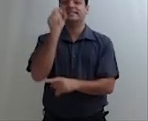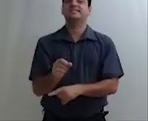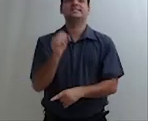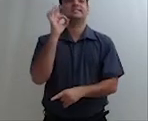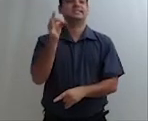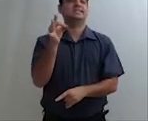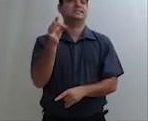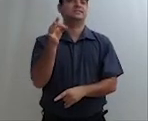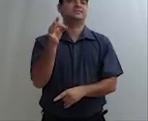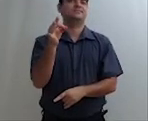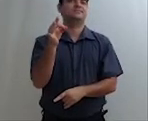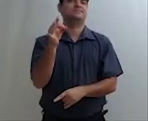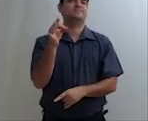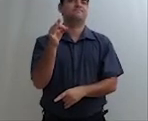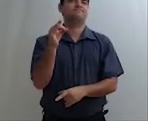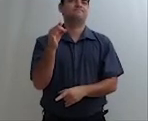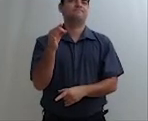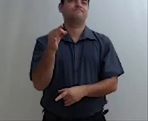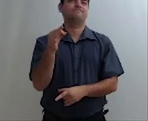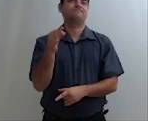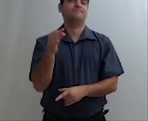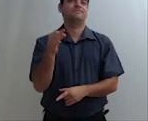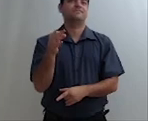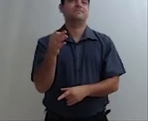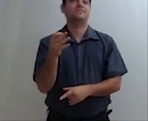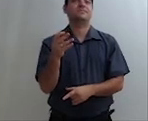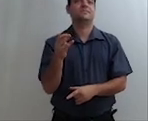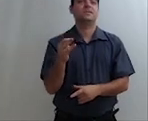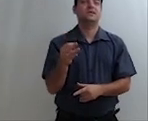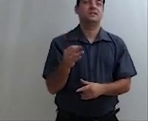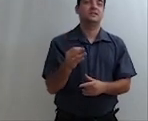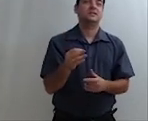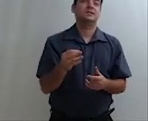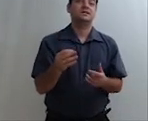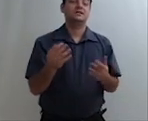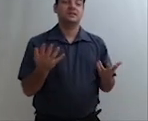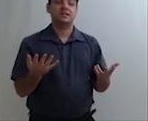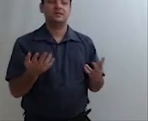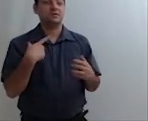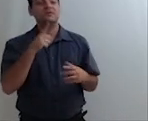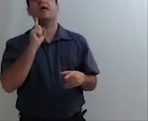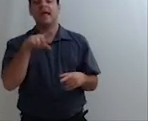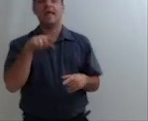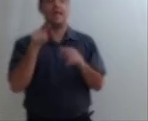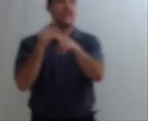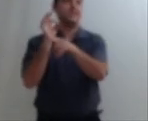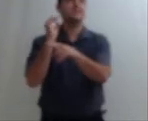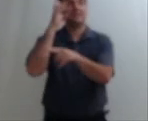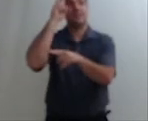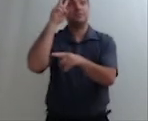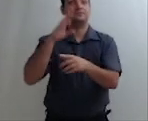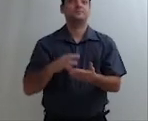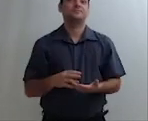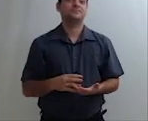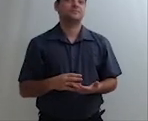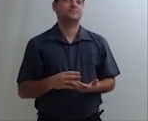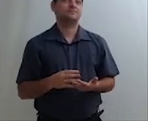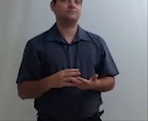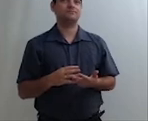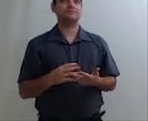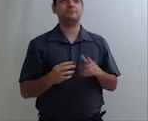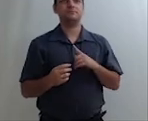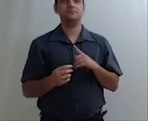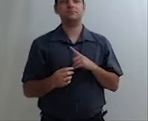eh inocente que é reconhecida afirmativamente e um dado também eh Porque